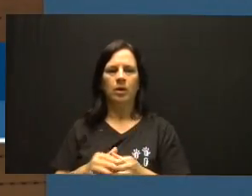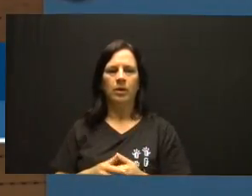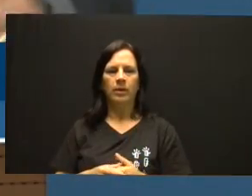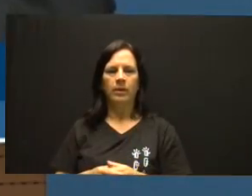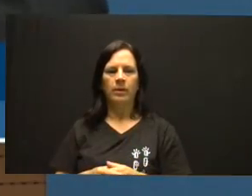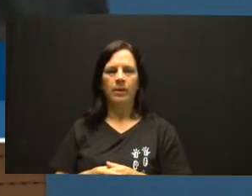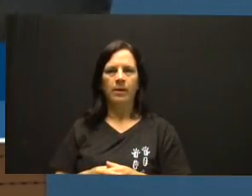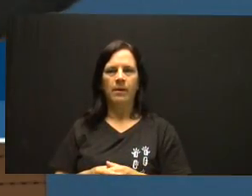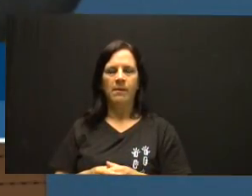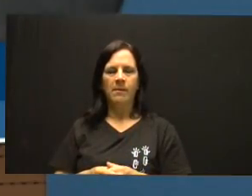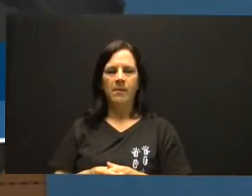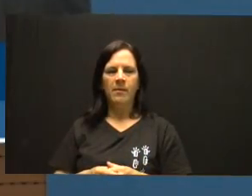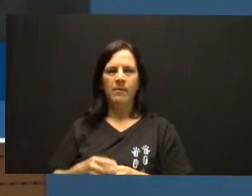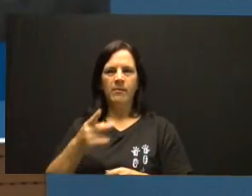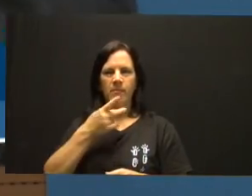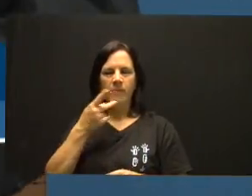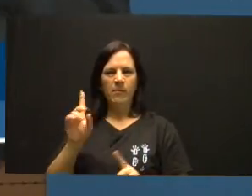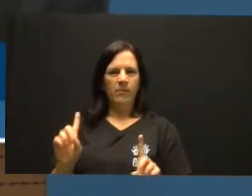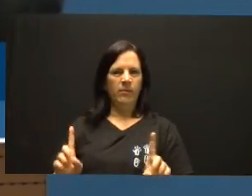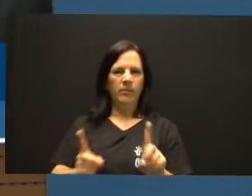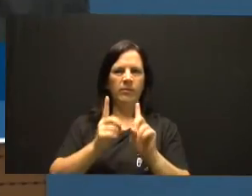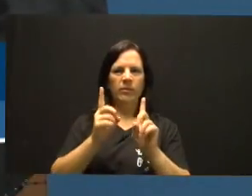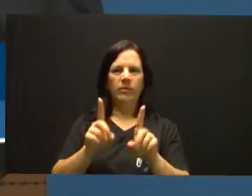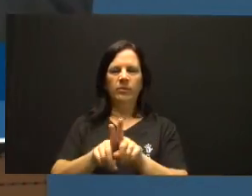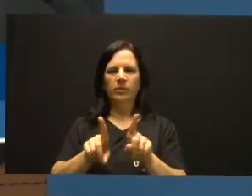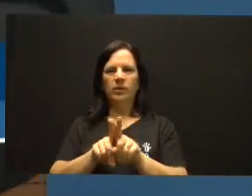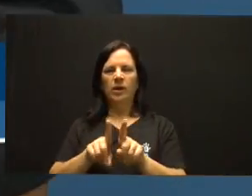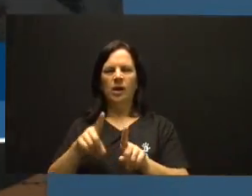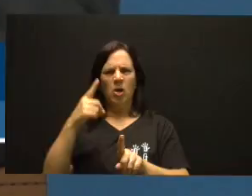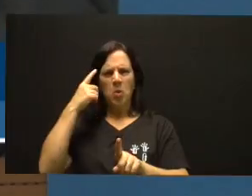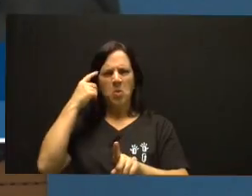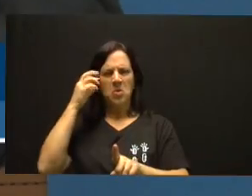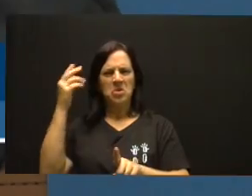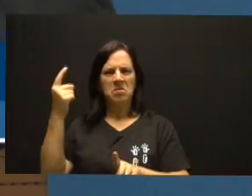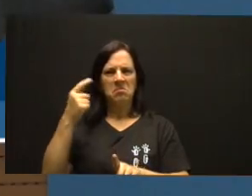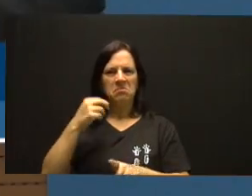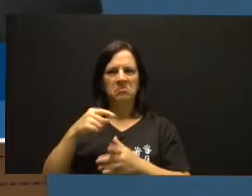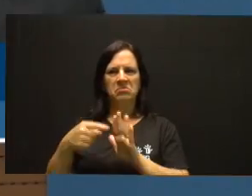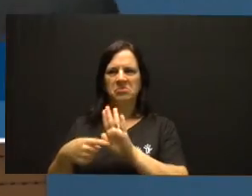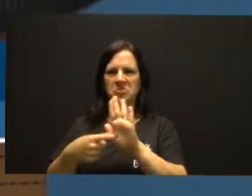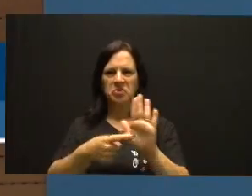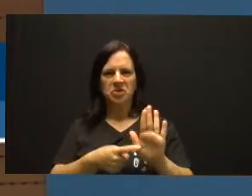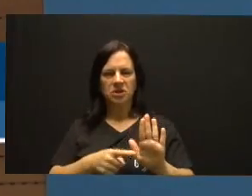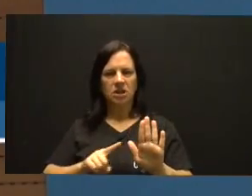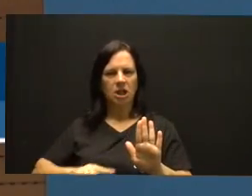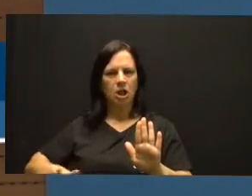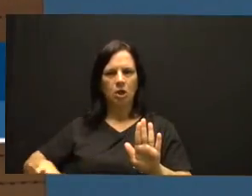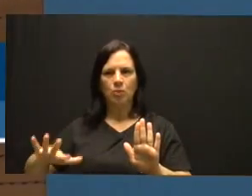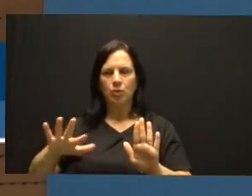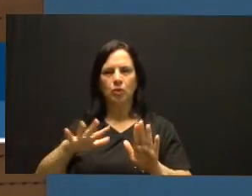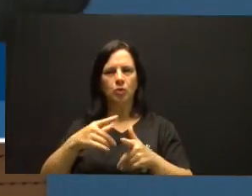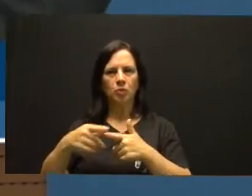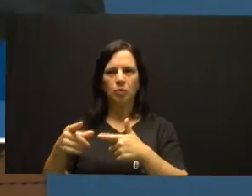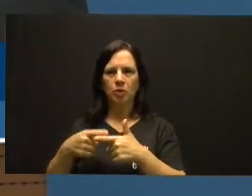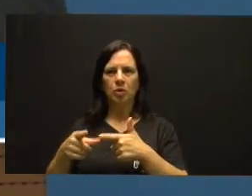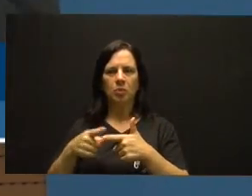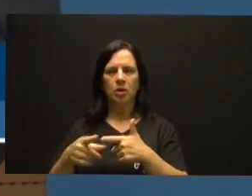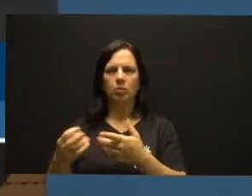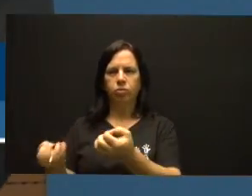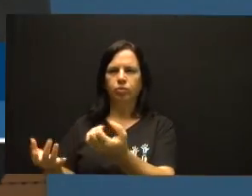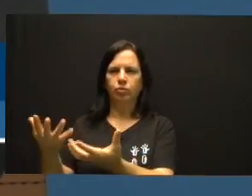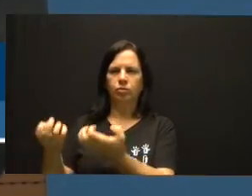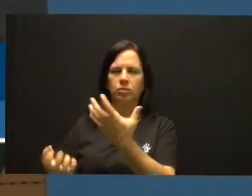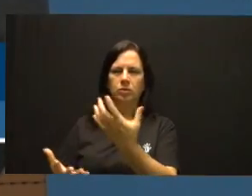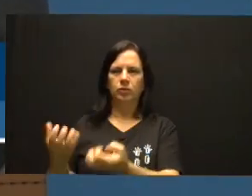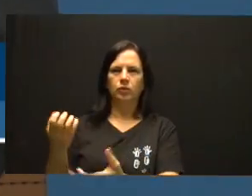no salto alto, dizendo que não, que era coisa da nossa cabeça, nós pontuamos, mostramos, falamos da questão do incêndio,